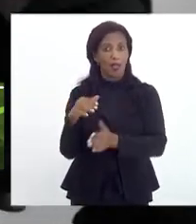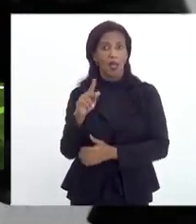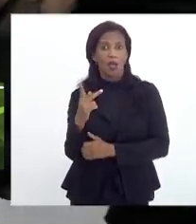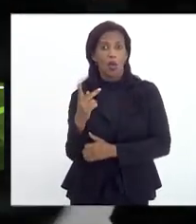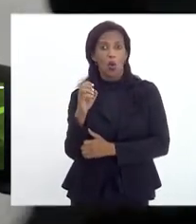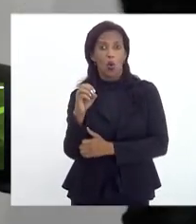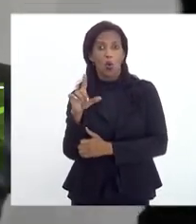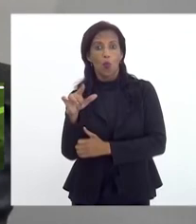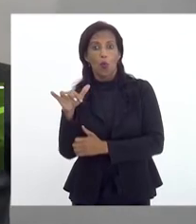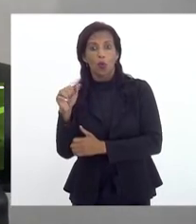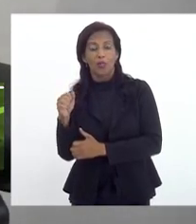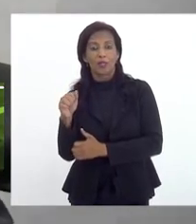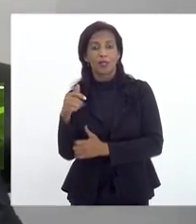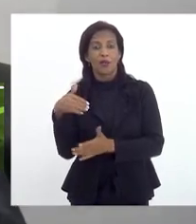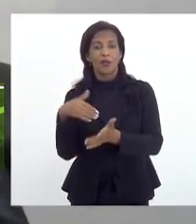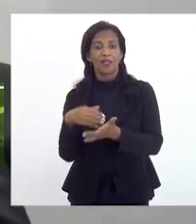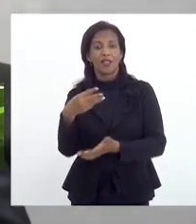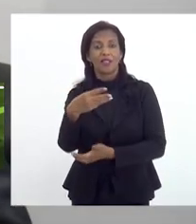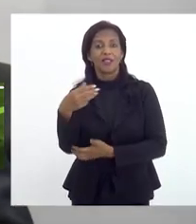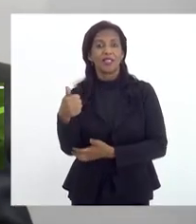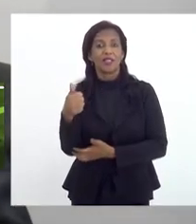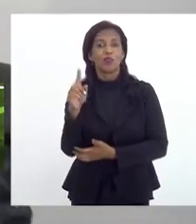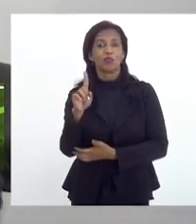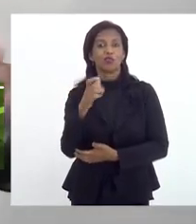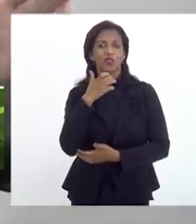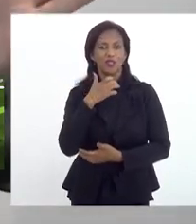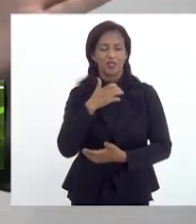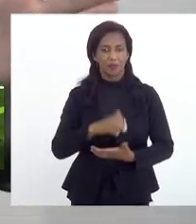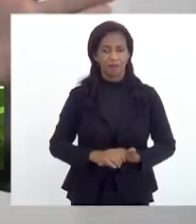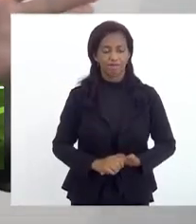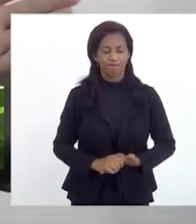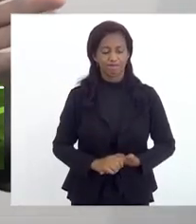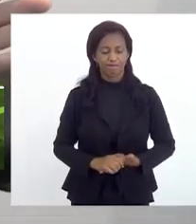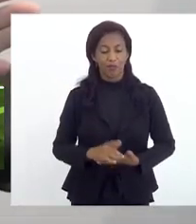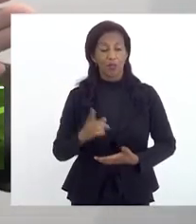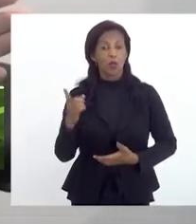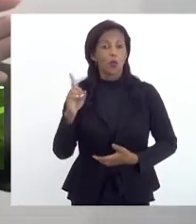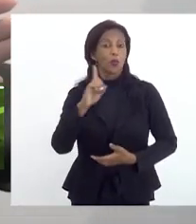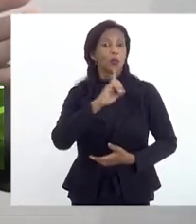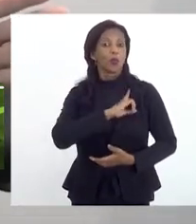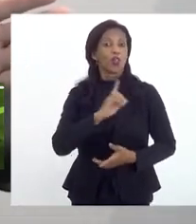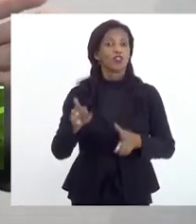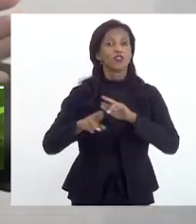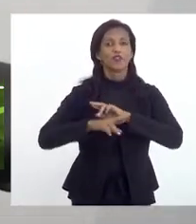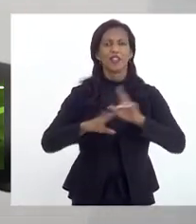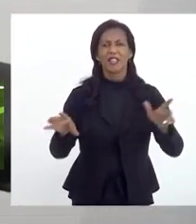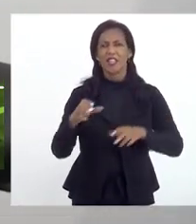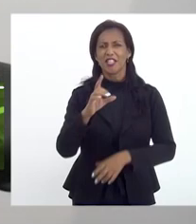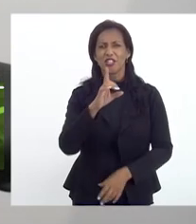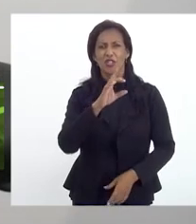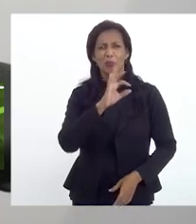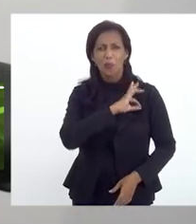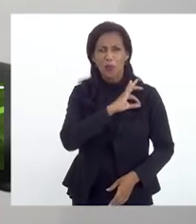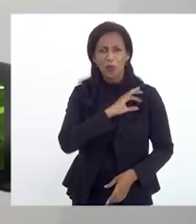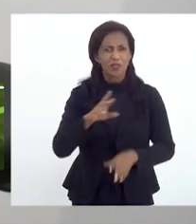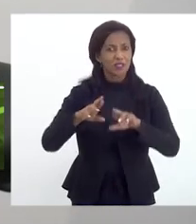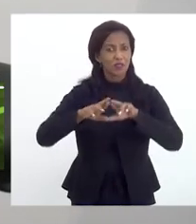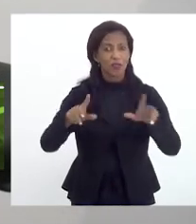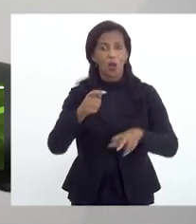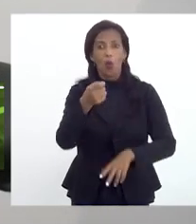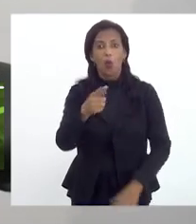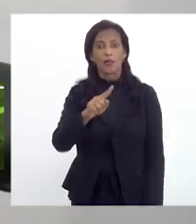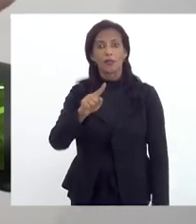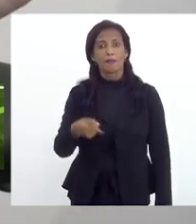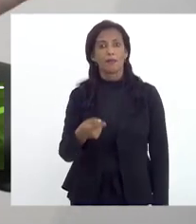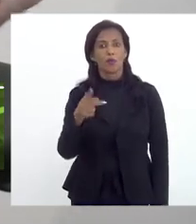Exato Só que o concurso Da polícia É diferente Olha só Nós estamos enfrentando Agora Alguns concursos Da polícia Quase mil vagas